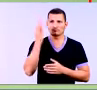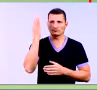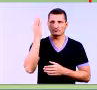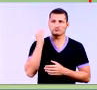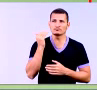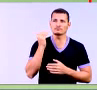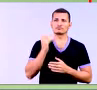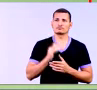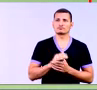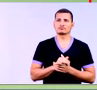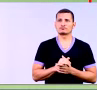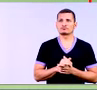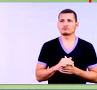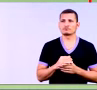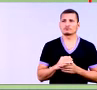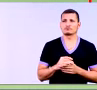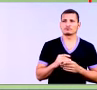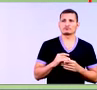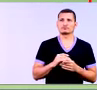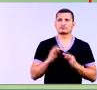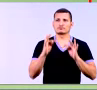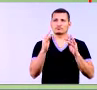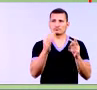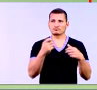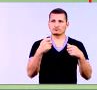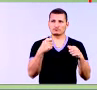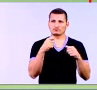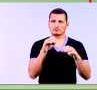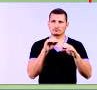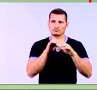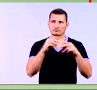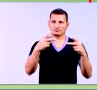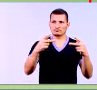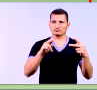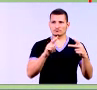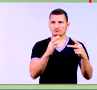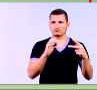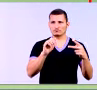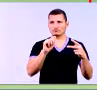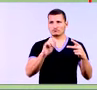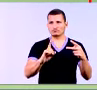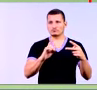sabendo que todos eles estão declarados dentro da tag head.